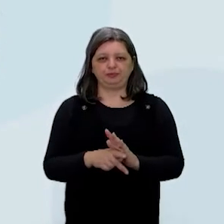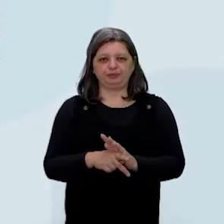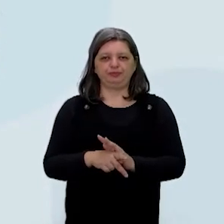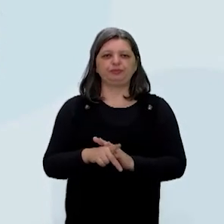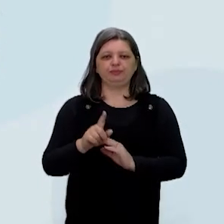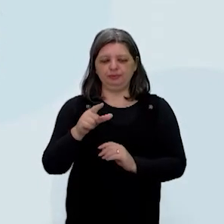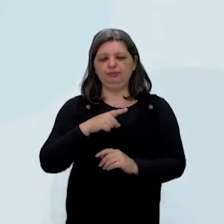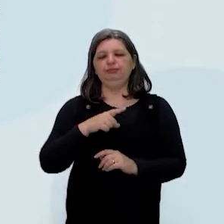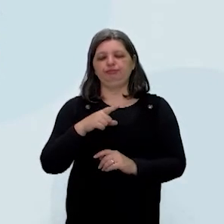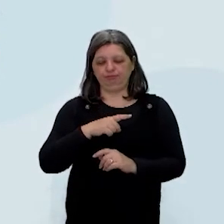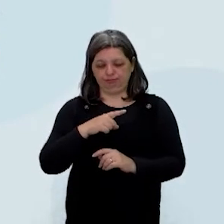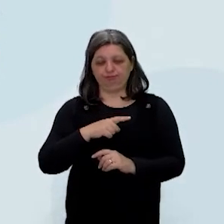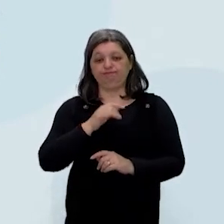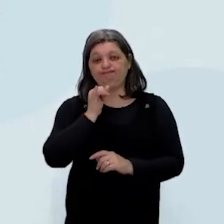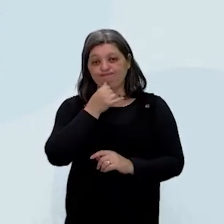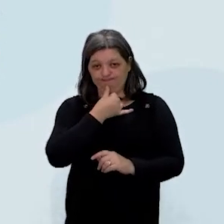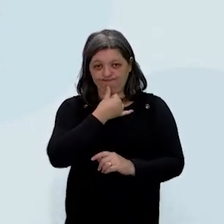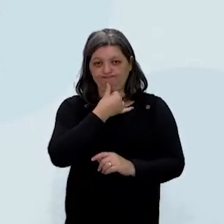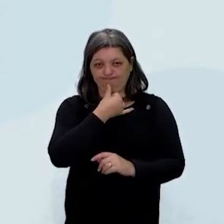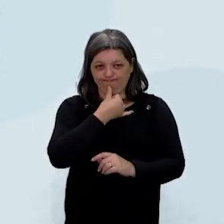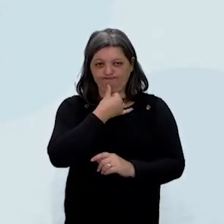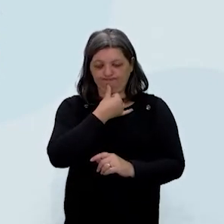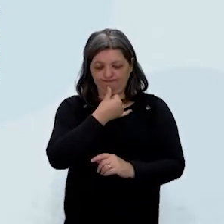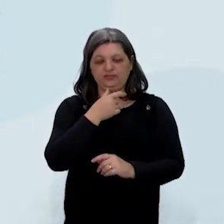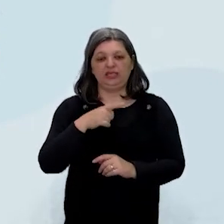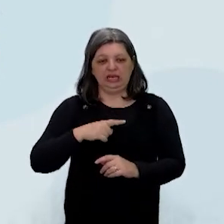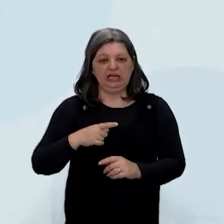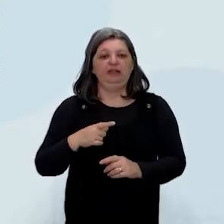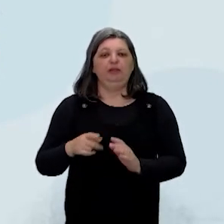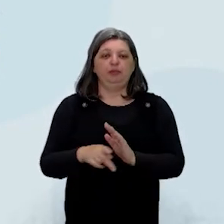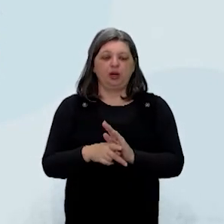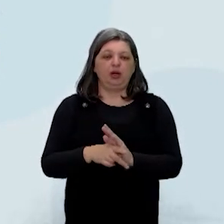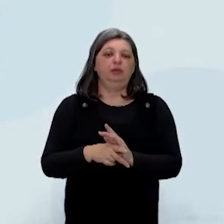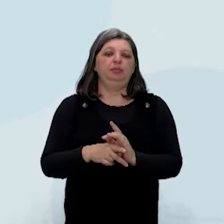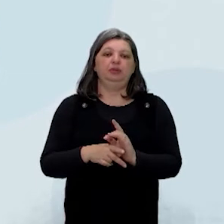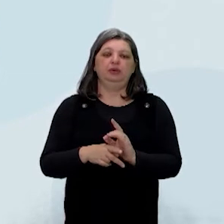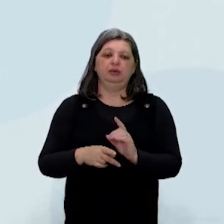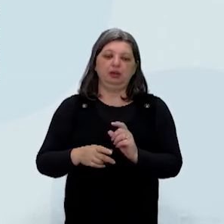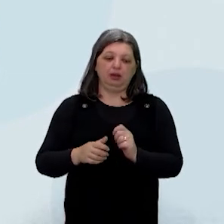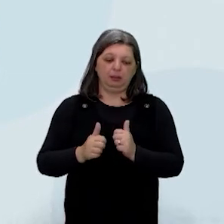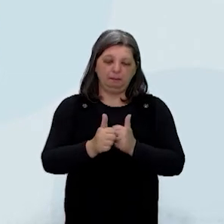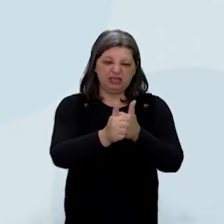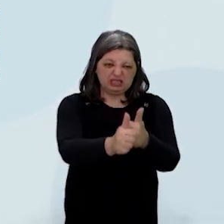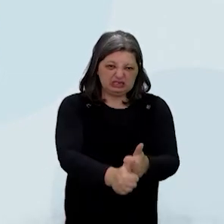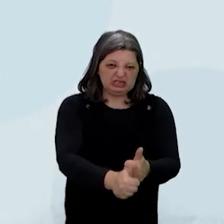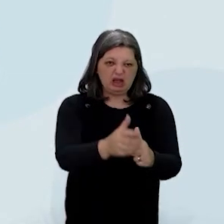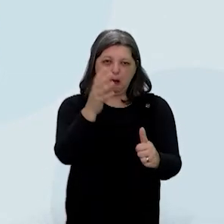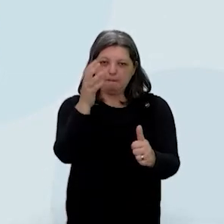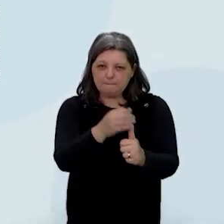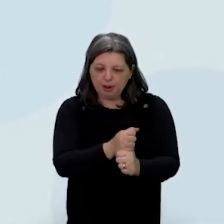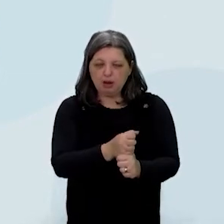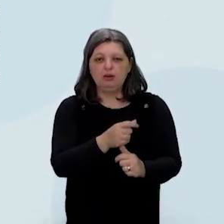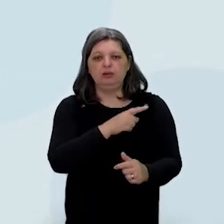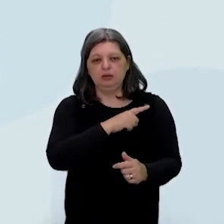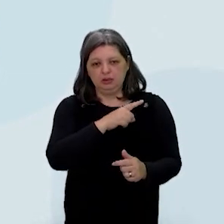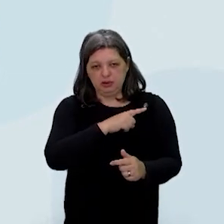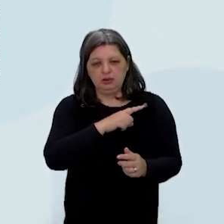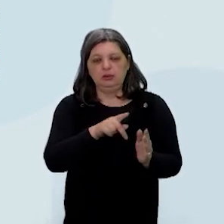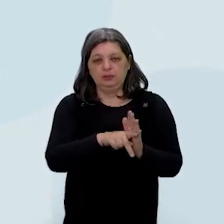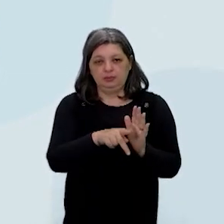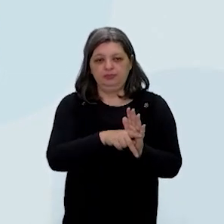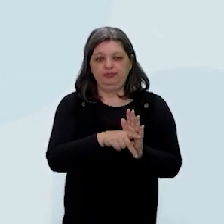também tivemos, infelizmente, perseguições, né, às pessoas que, por um motivo ou outro, se